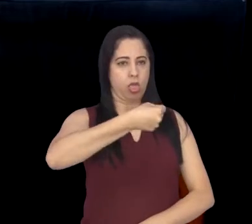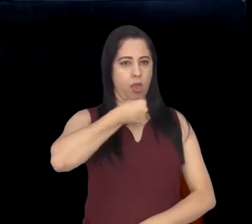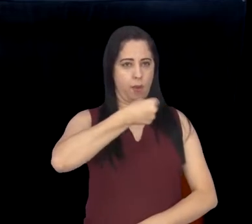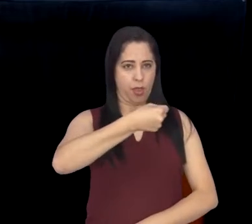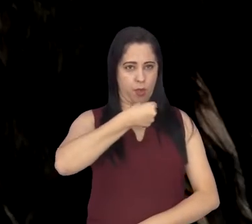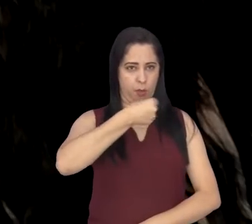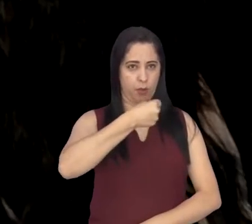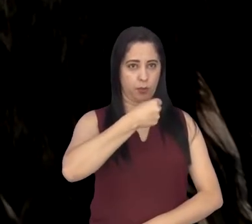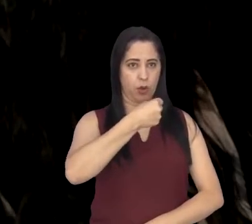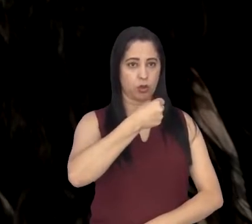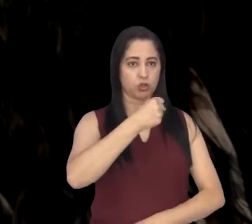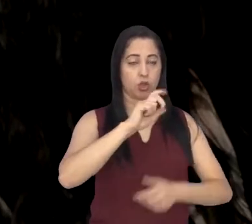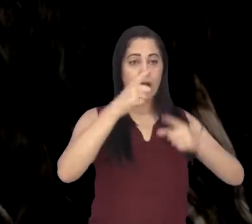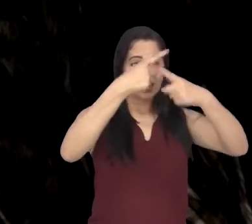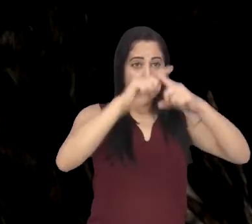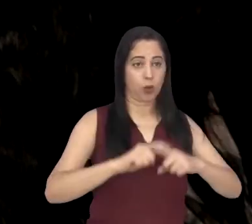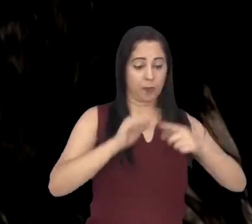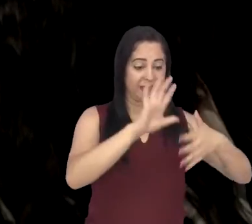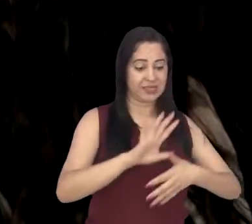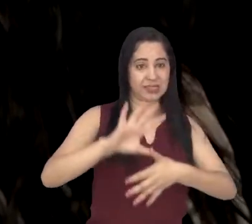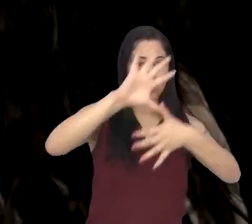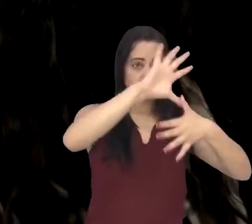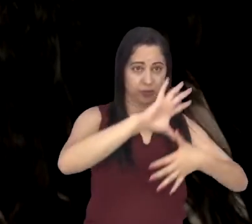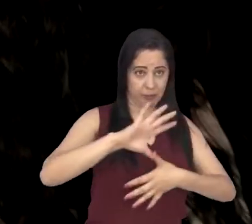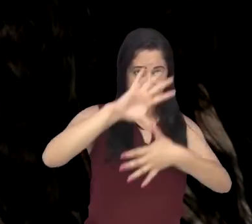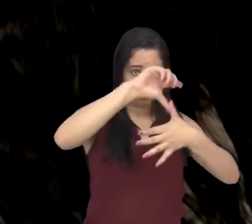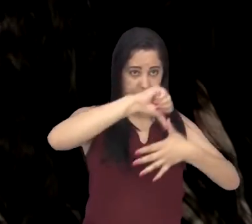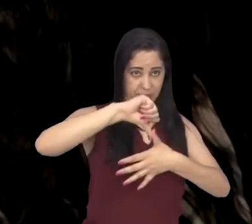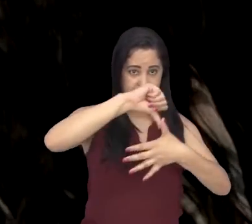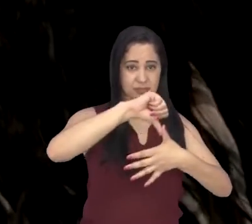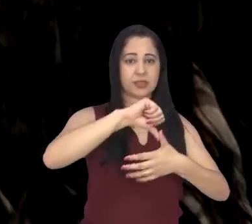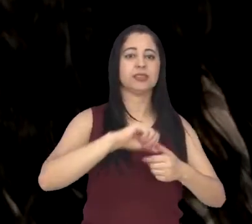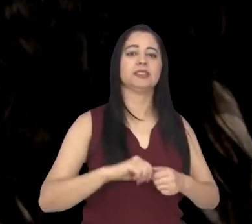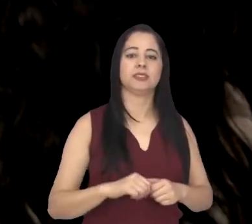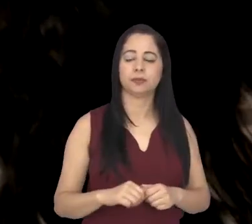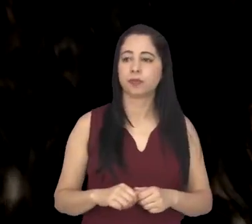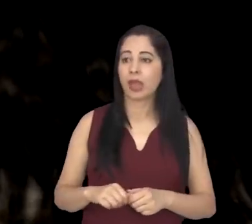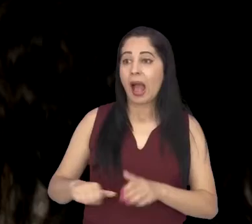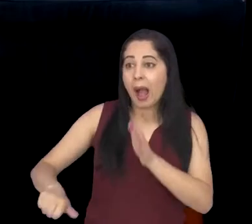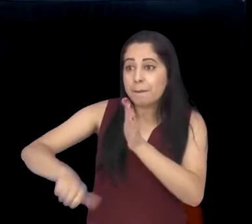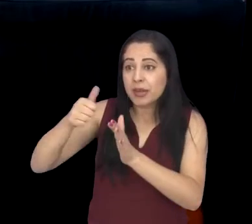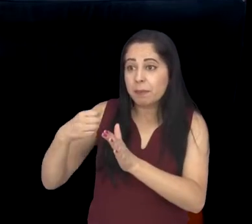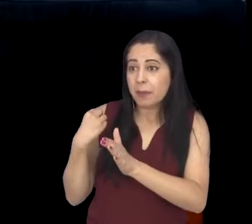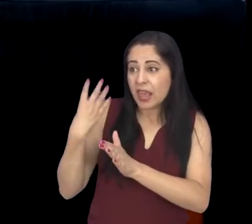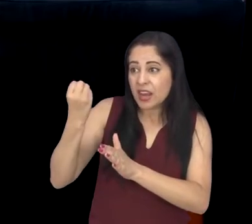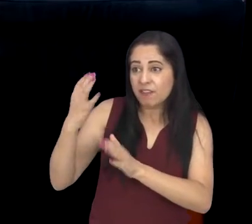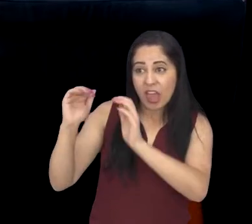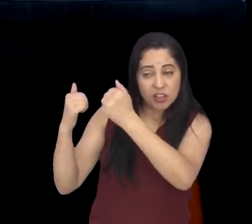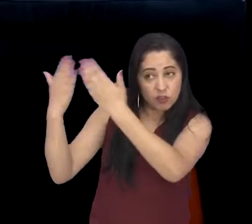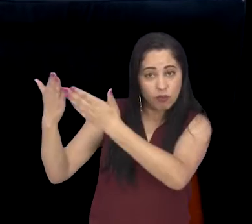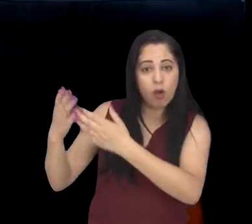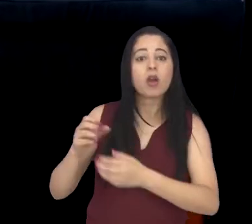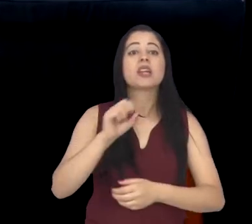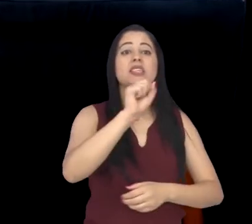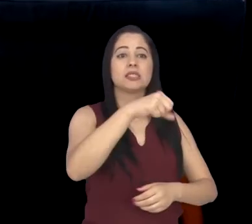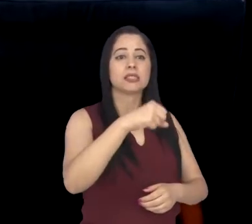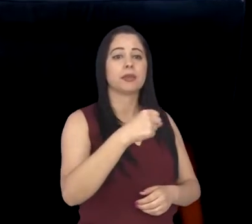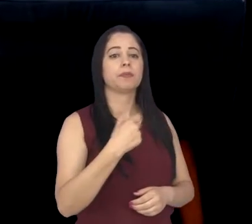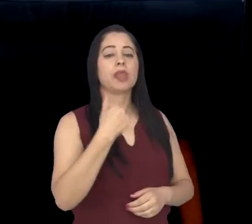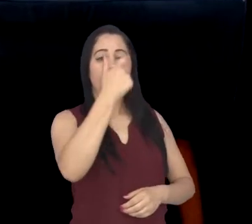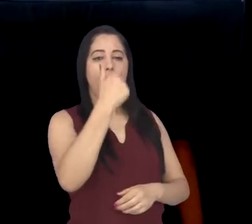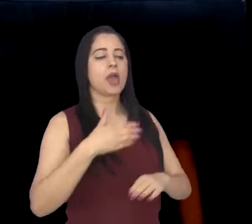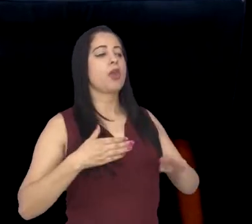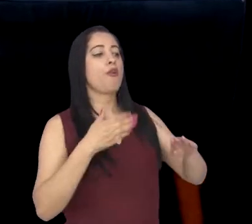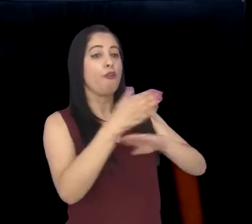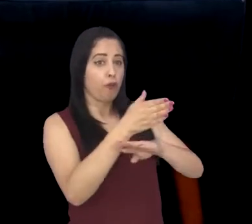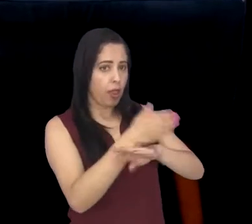Porto Rico. Nossa. Em 1979. Eu nunca tinha pego... Foi a primeira viagem internacional. O primeiro avião que eu peguei foi para ir para o Rio, para conhecer o pessoal